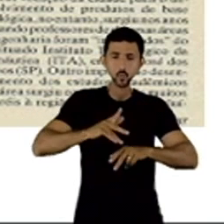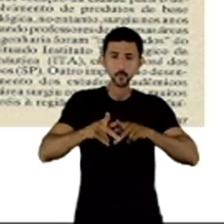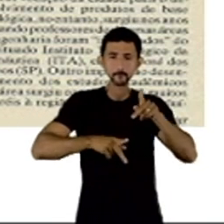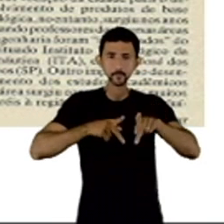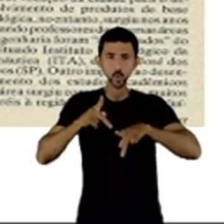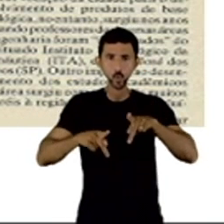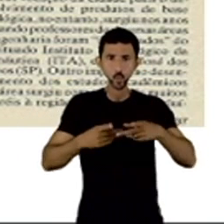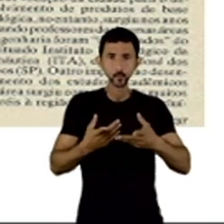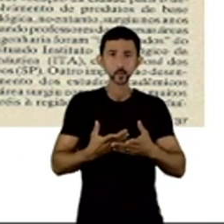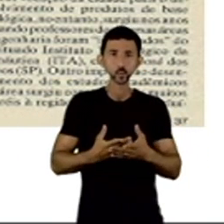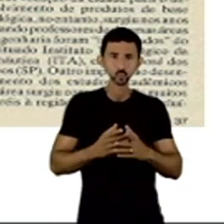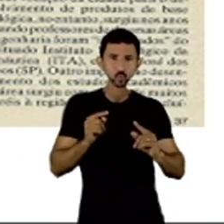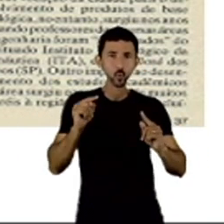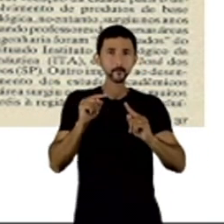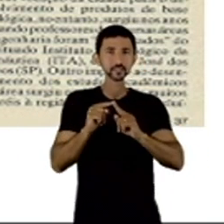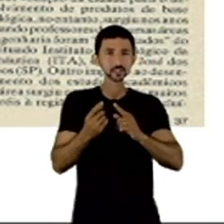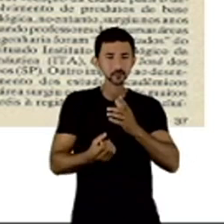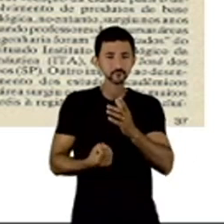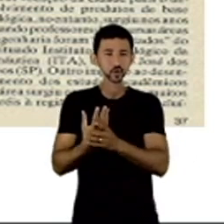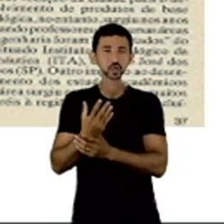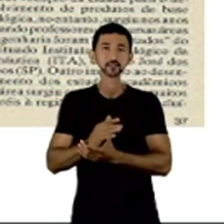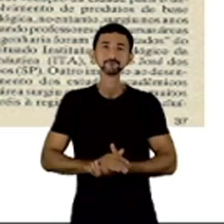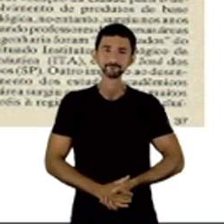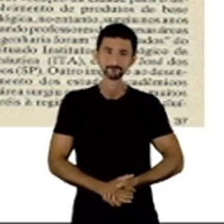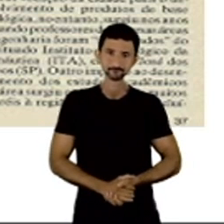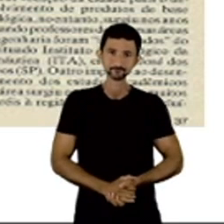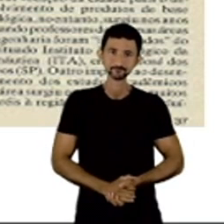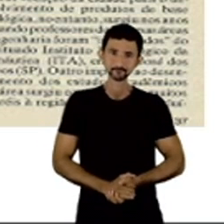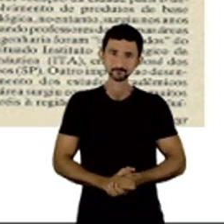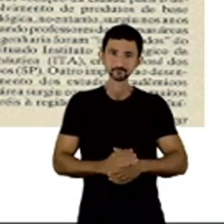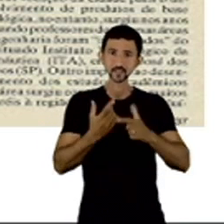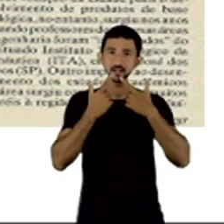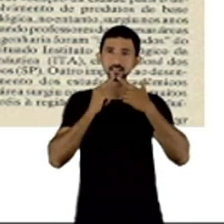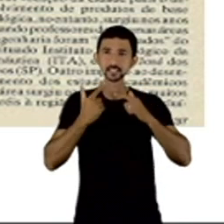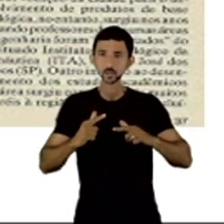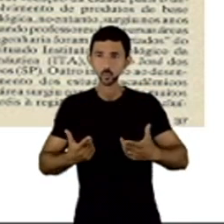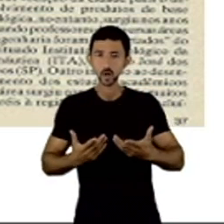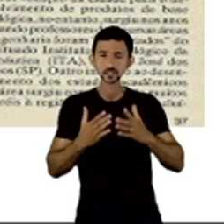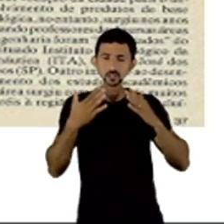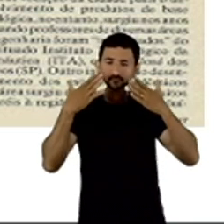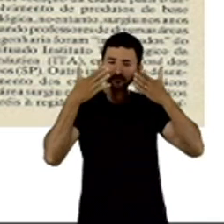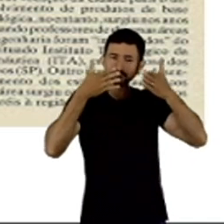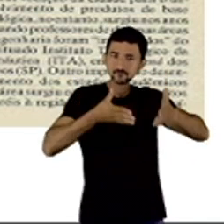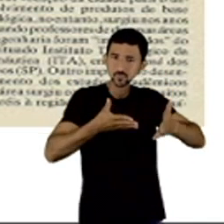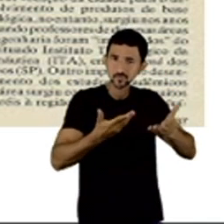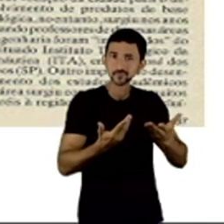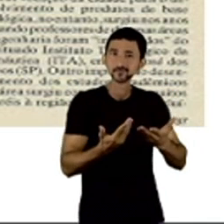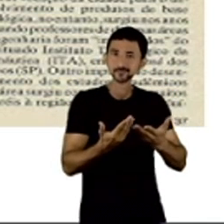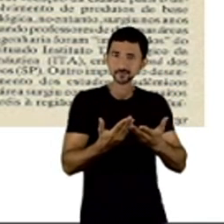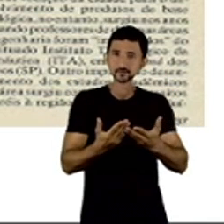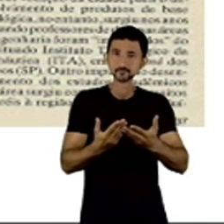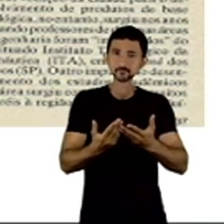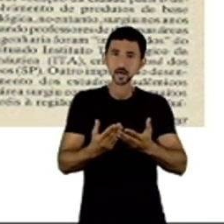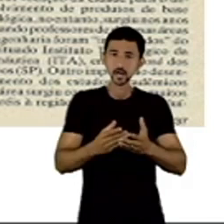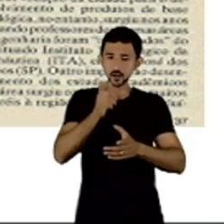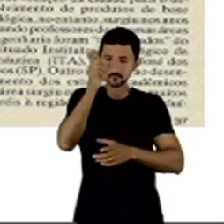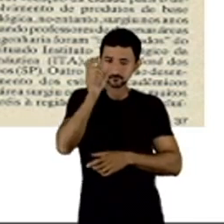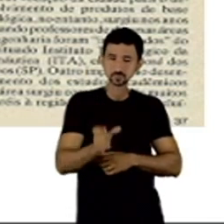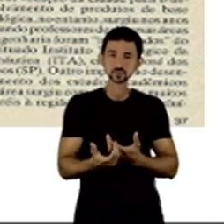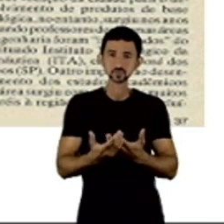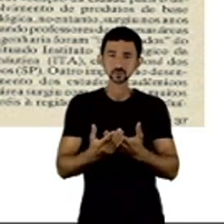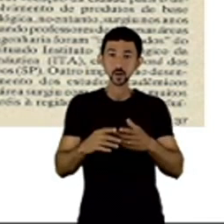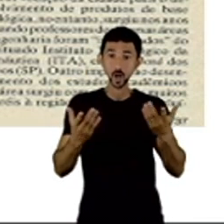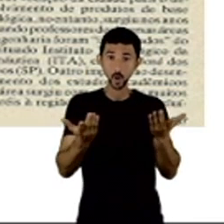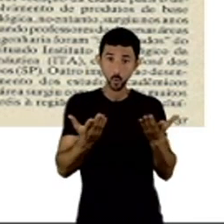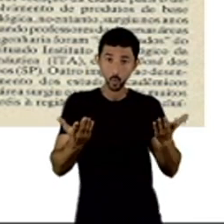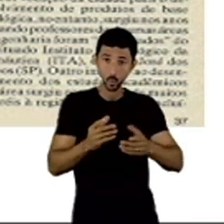público, tá? Para o qual ela se volta. A linguagem nos levando diretamente para o sujeito, que